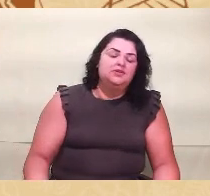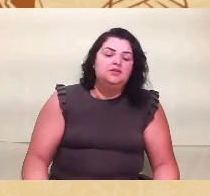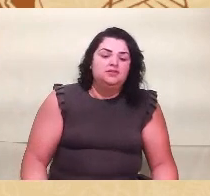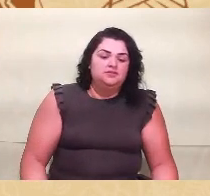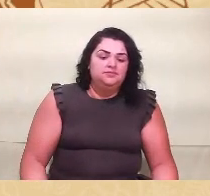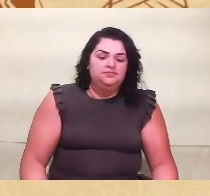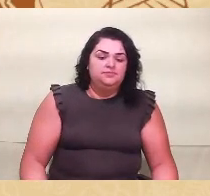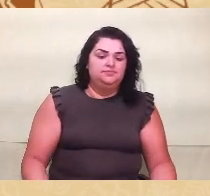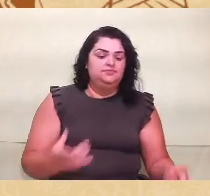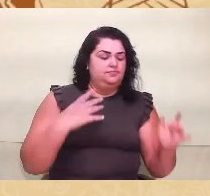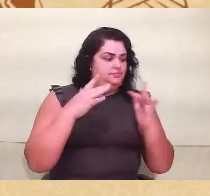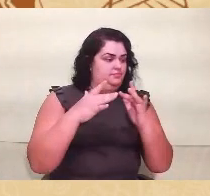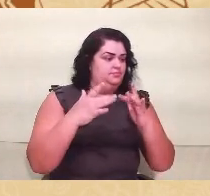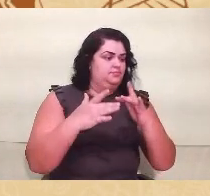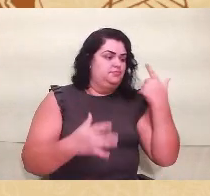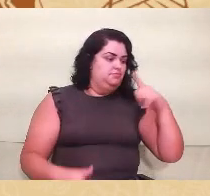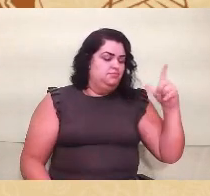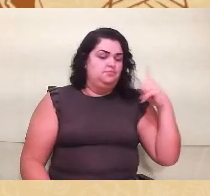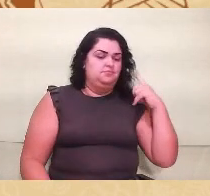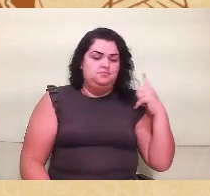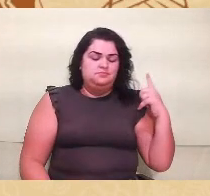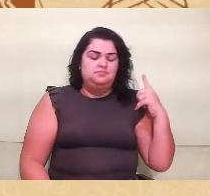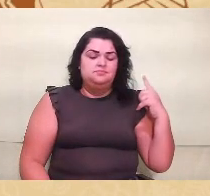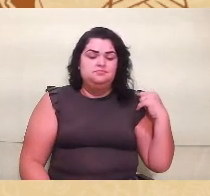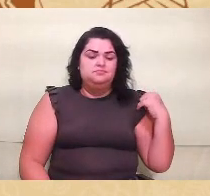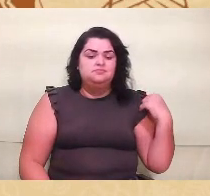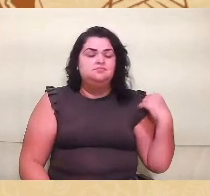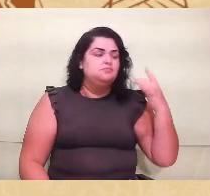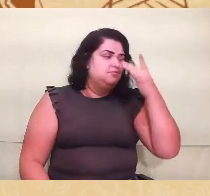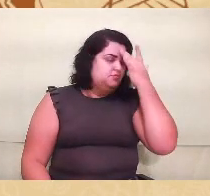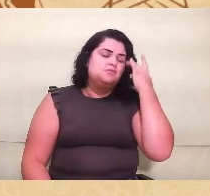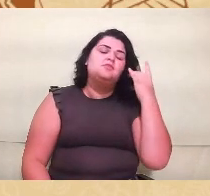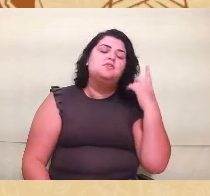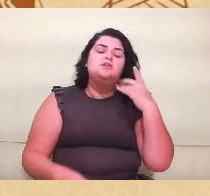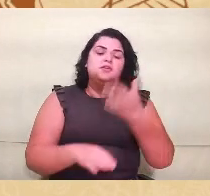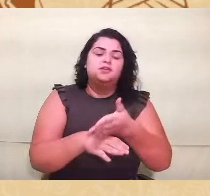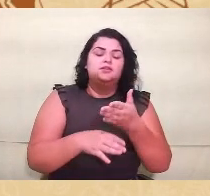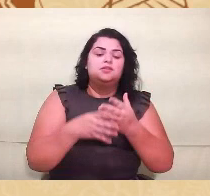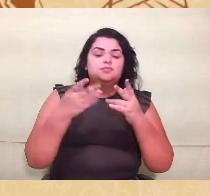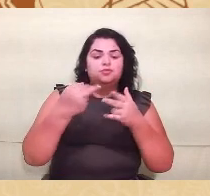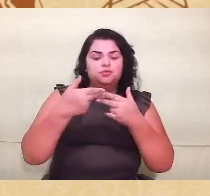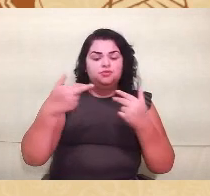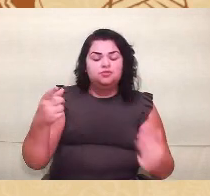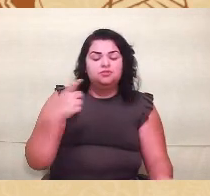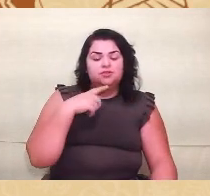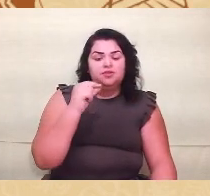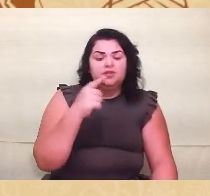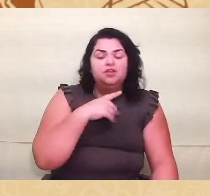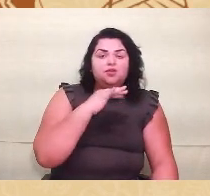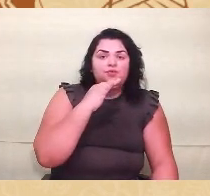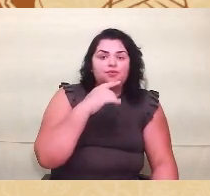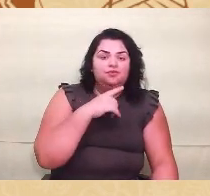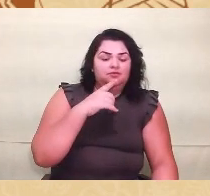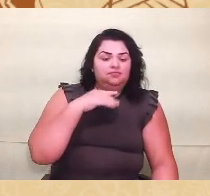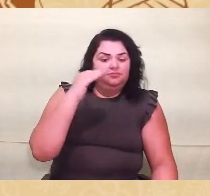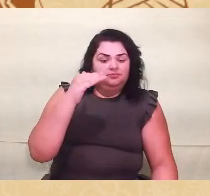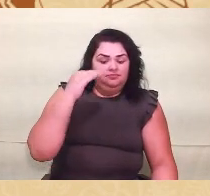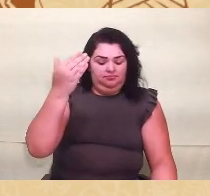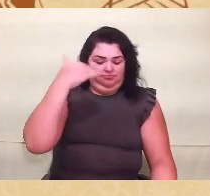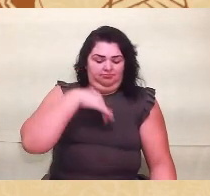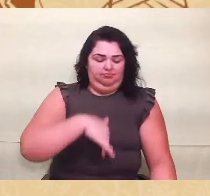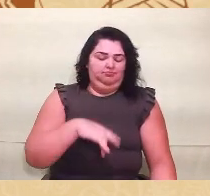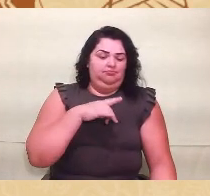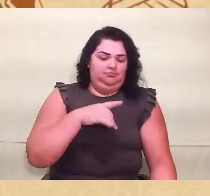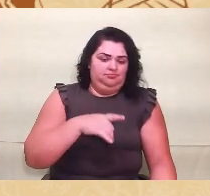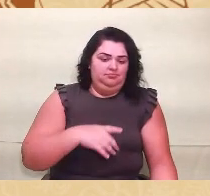relações com outros, os invasores, muitas coisas, infelizmente, ruins também foram incorporadas, né? Eu falo de um